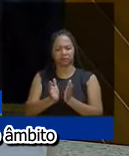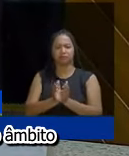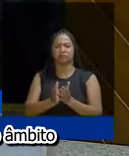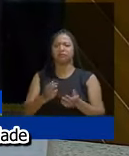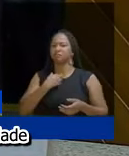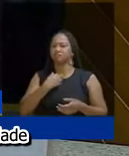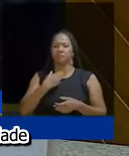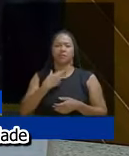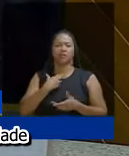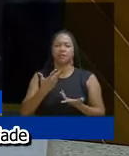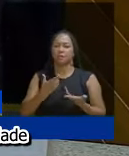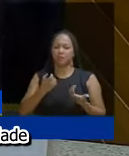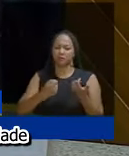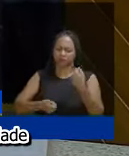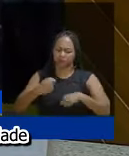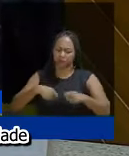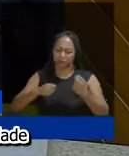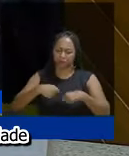irrecorrível no âmbito administrativo,